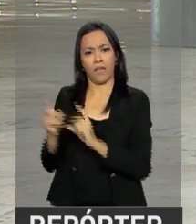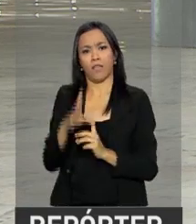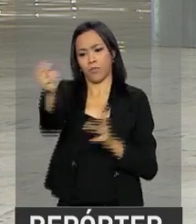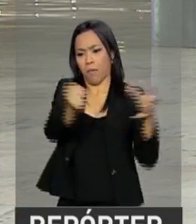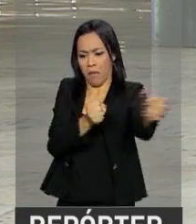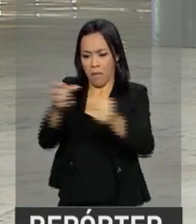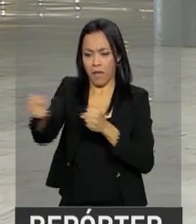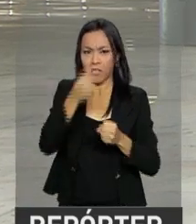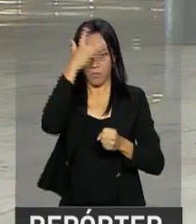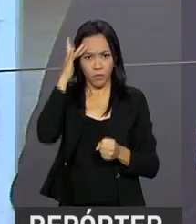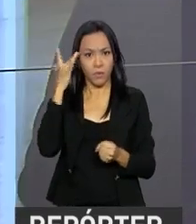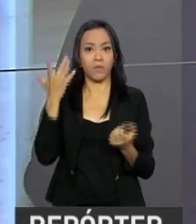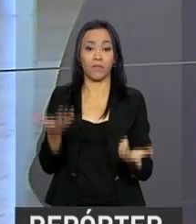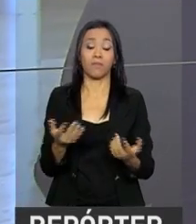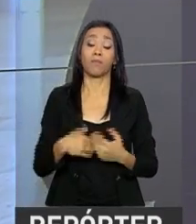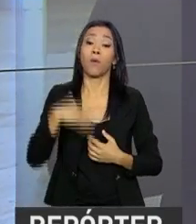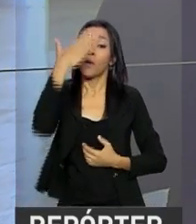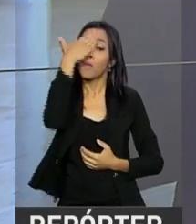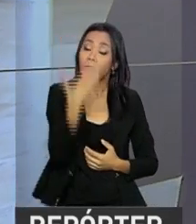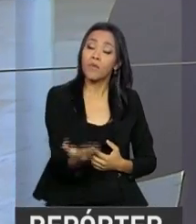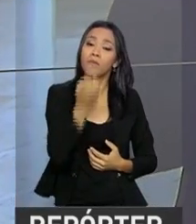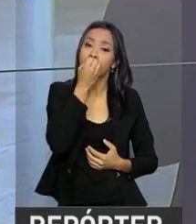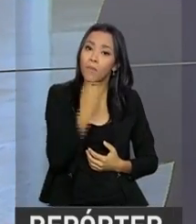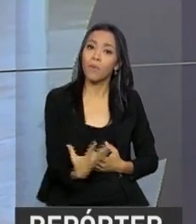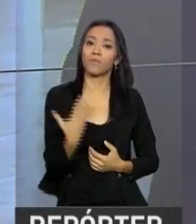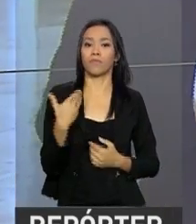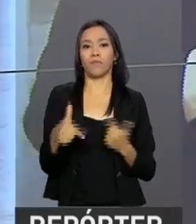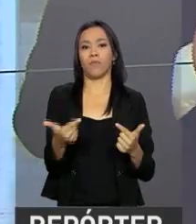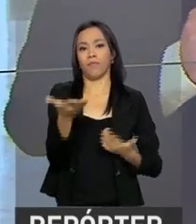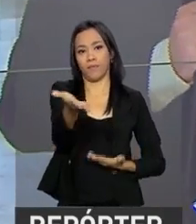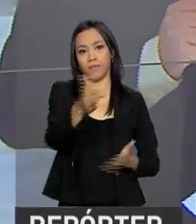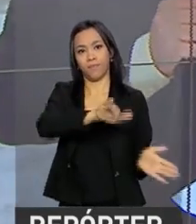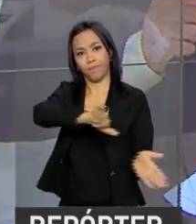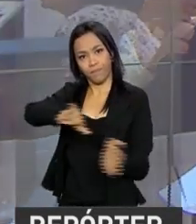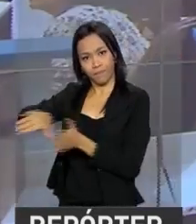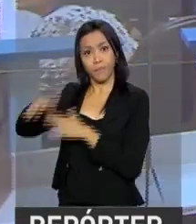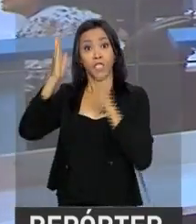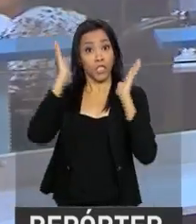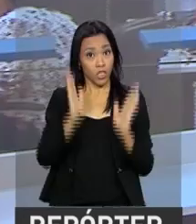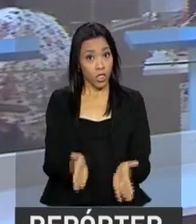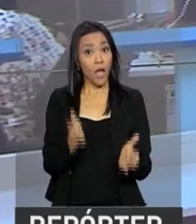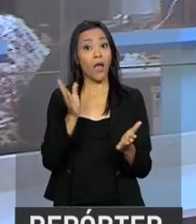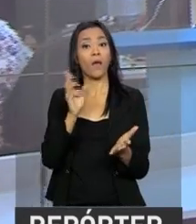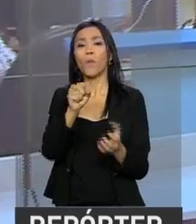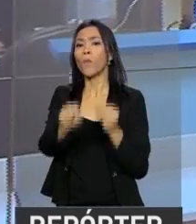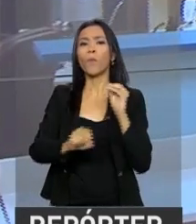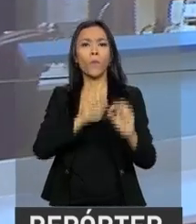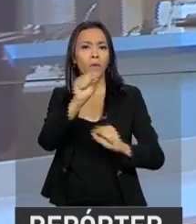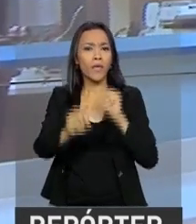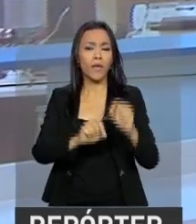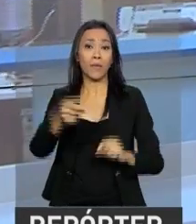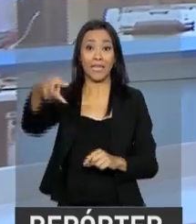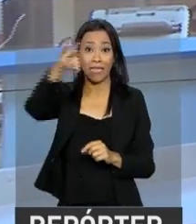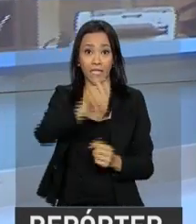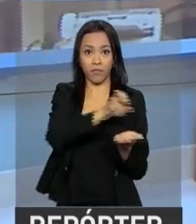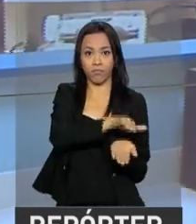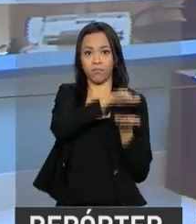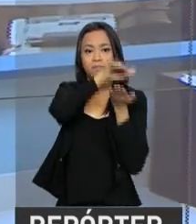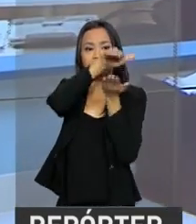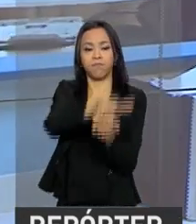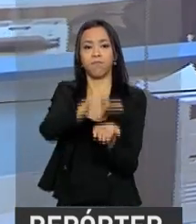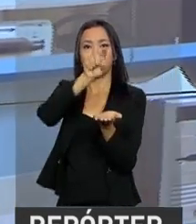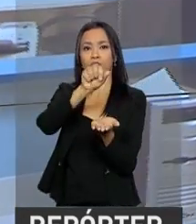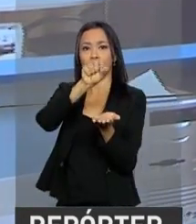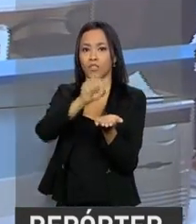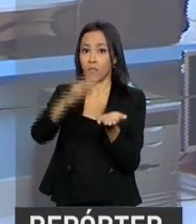zé luís com você obrigado joão pedro bom trabalho pra você e já está disponível a consulta ao quinto lote de restituições do imposto